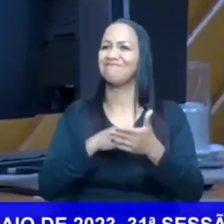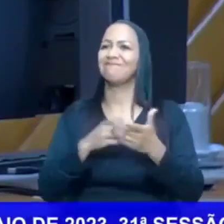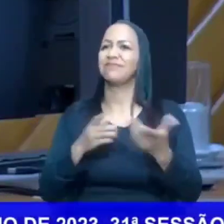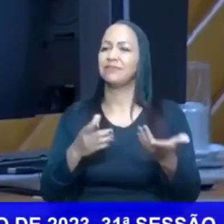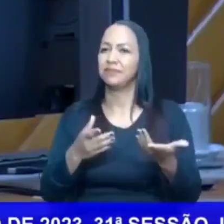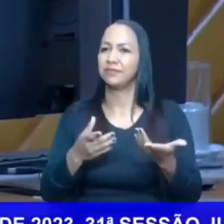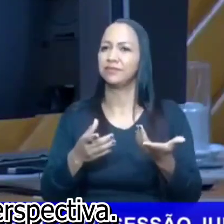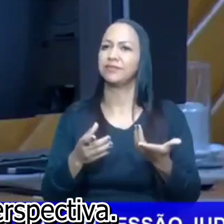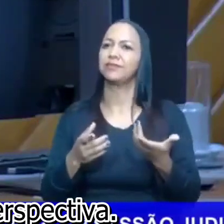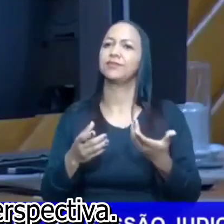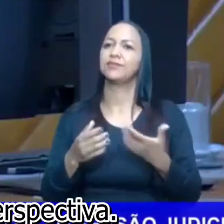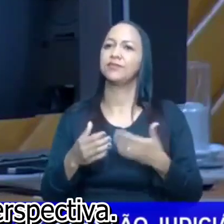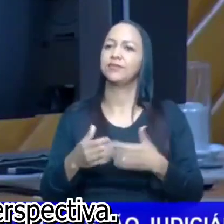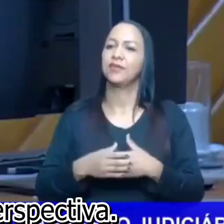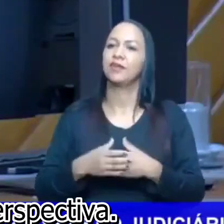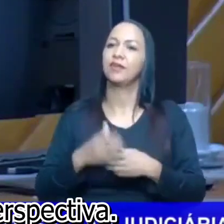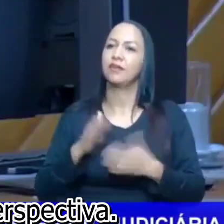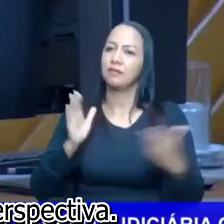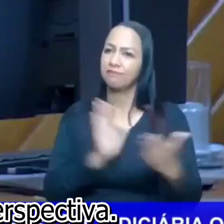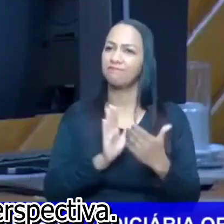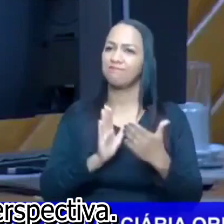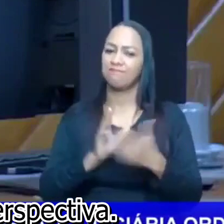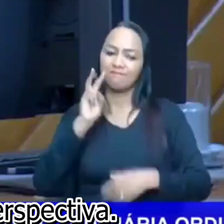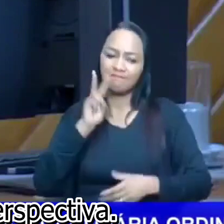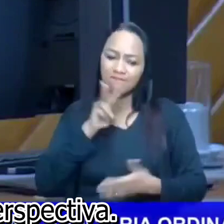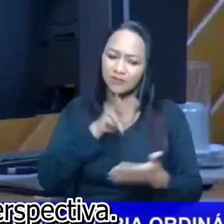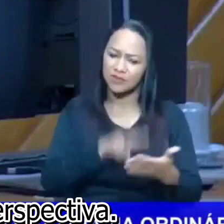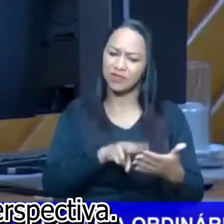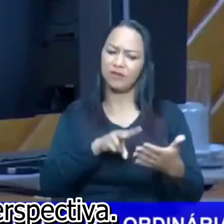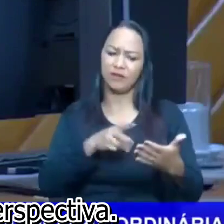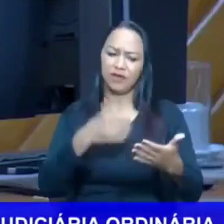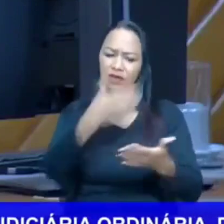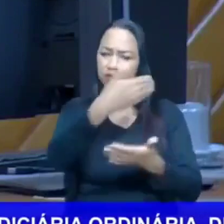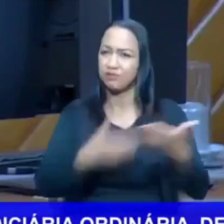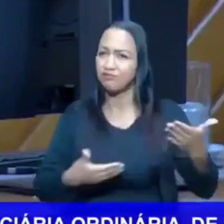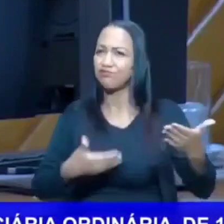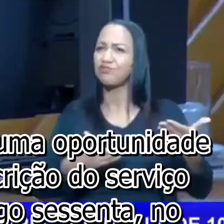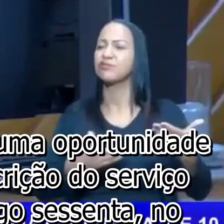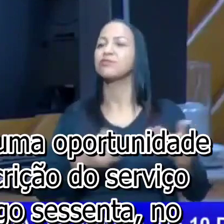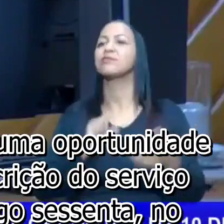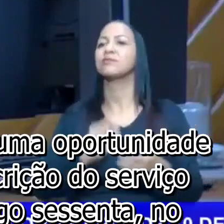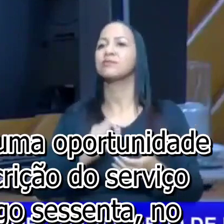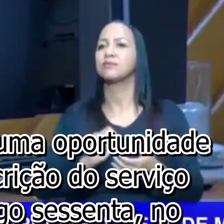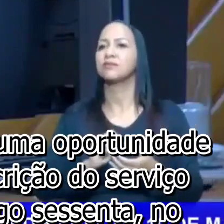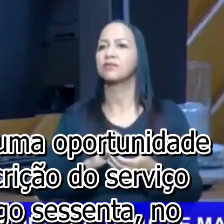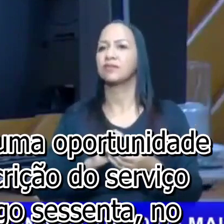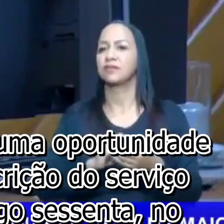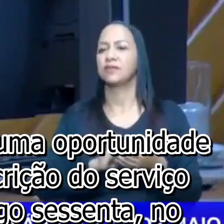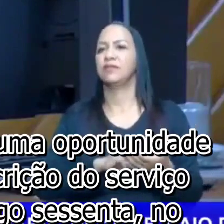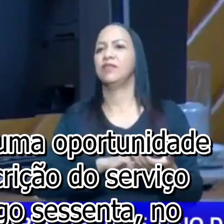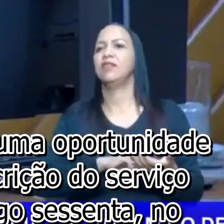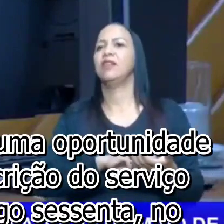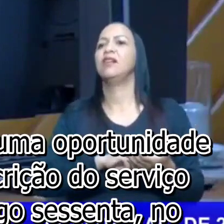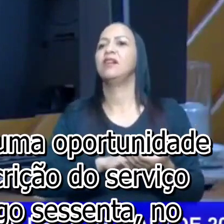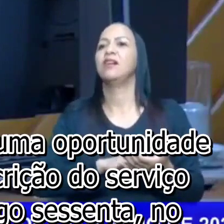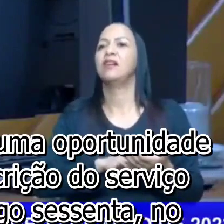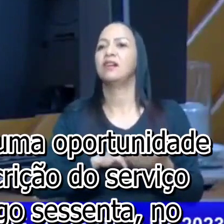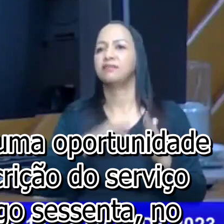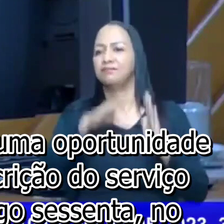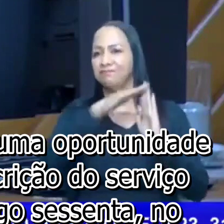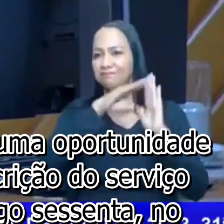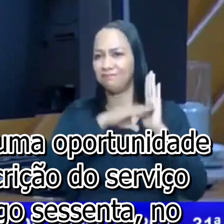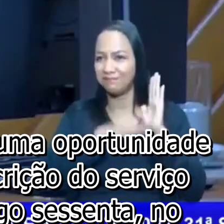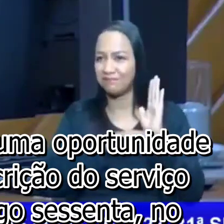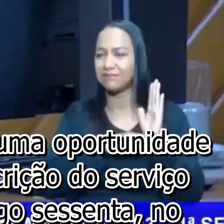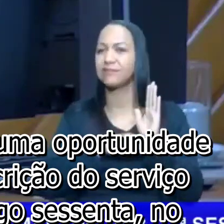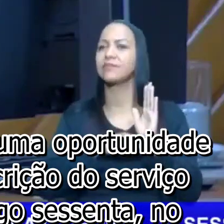possibilidade de olhar para a prestação de contas sob essa perspectiva. A Resolução 23.607, em